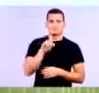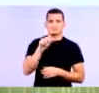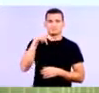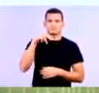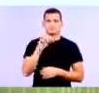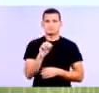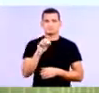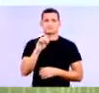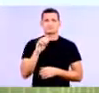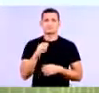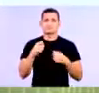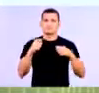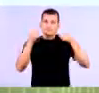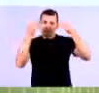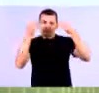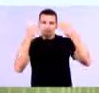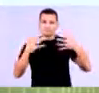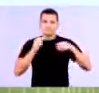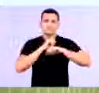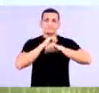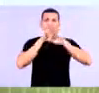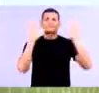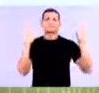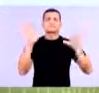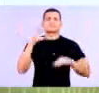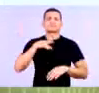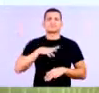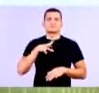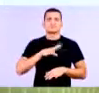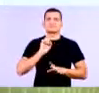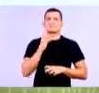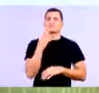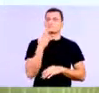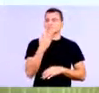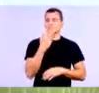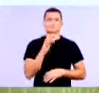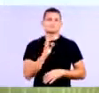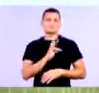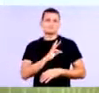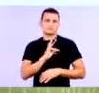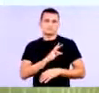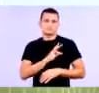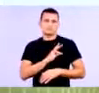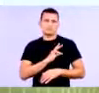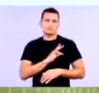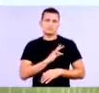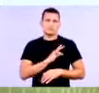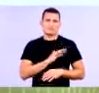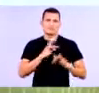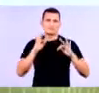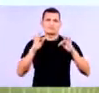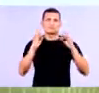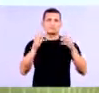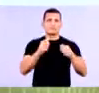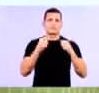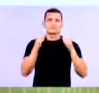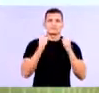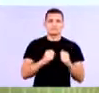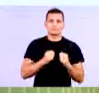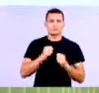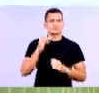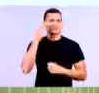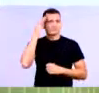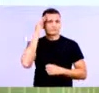clara, um português sem uma linguagem técnica, para que todos possam